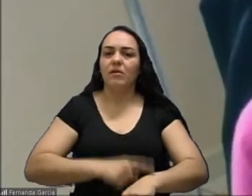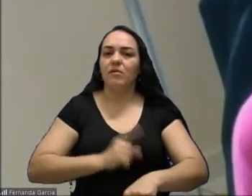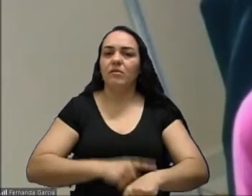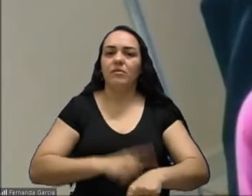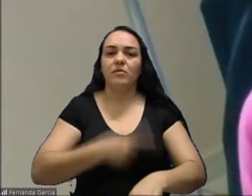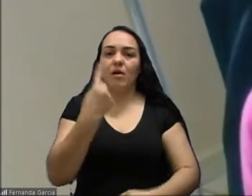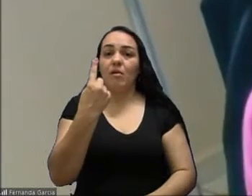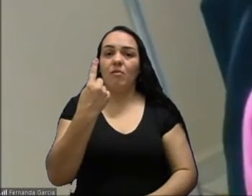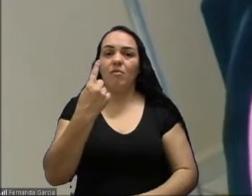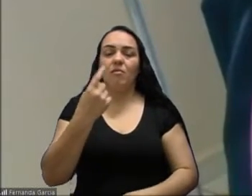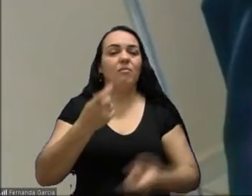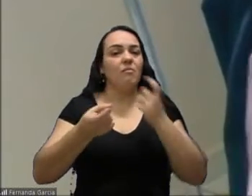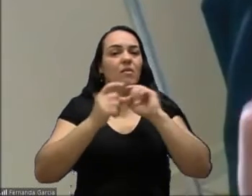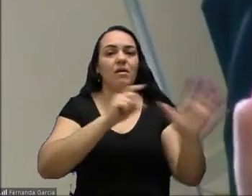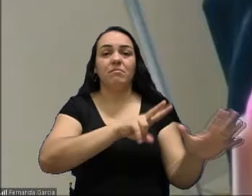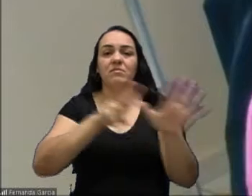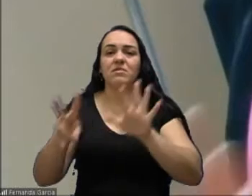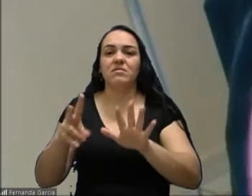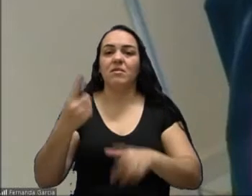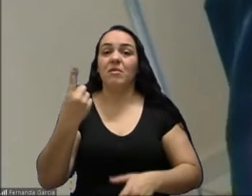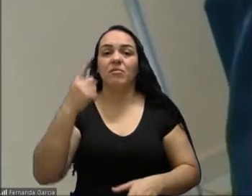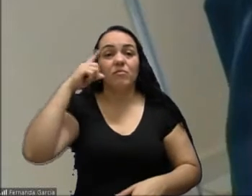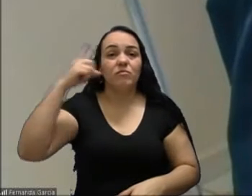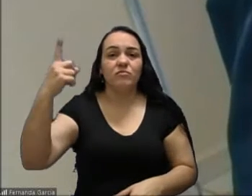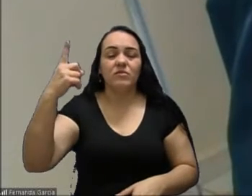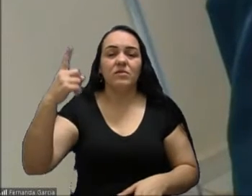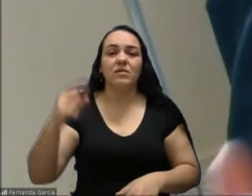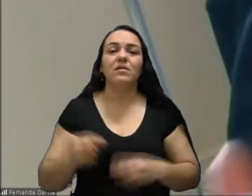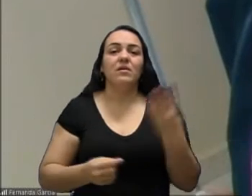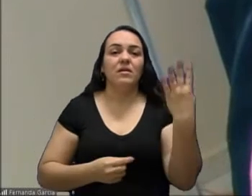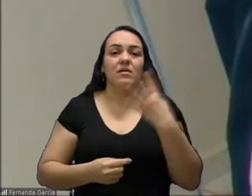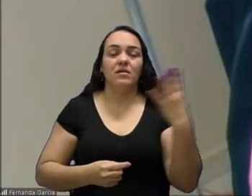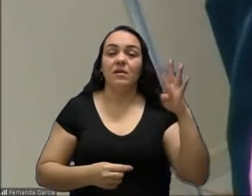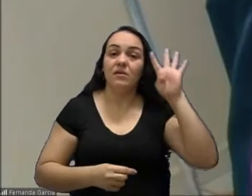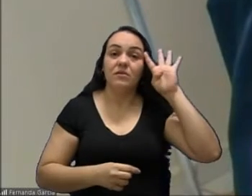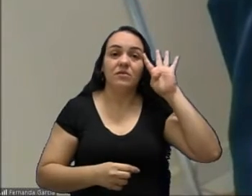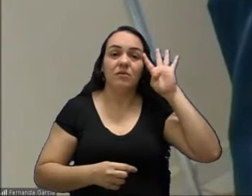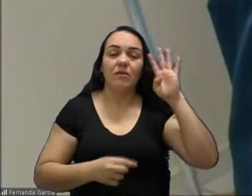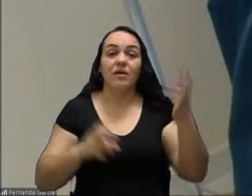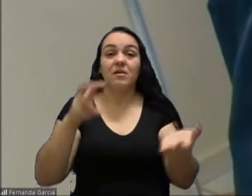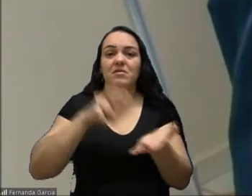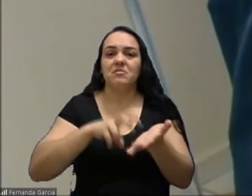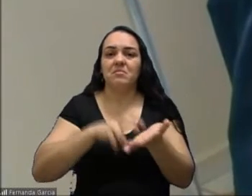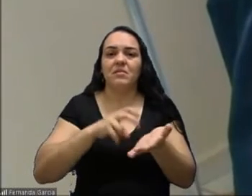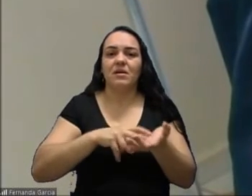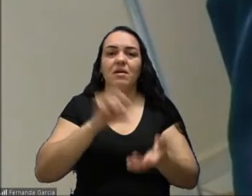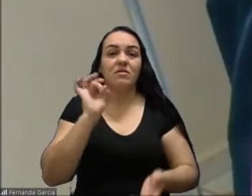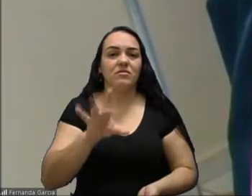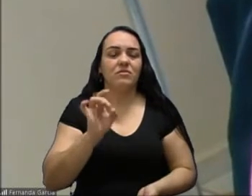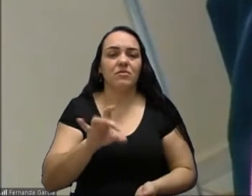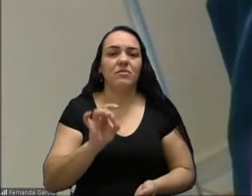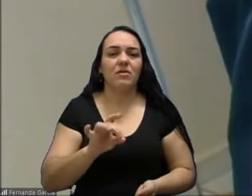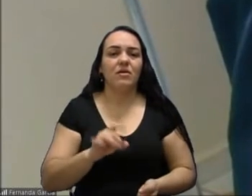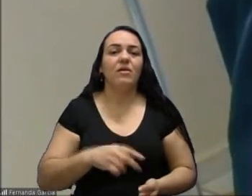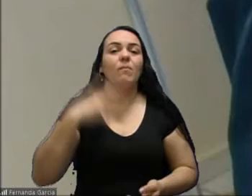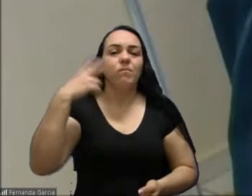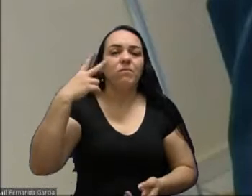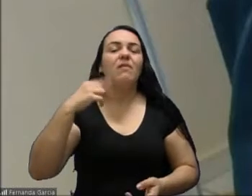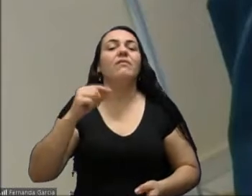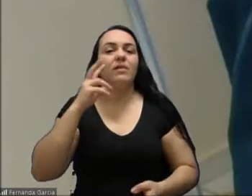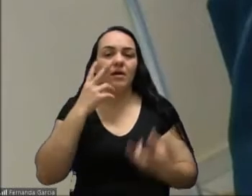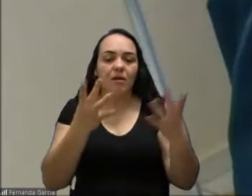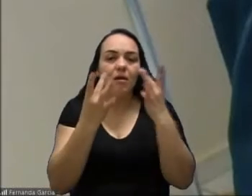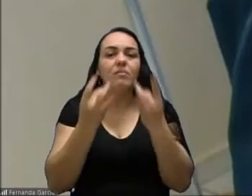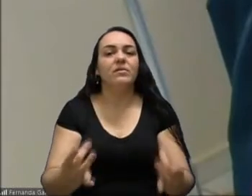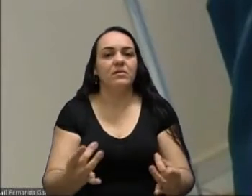temos uma sessão na semana só um dia na semana que tem sessão que é quarta-feira e o período da manhã não é o dia todo eu acho que o mínimo que os vereadores tem que fazer